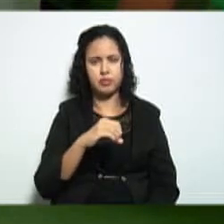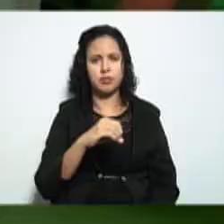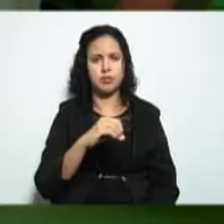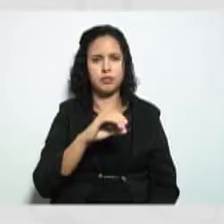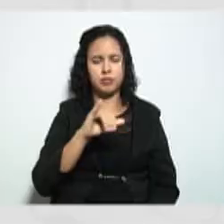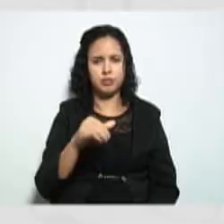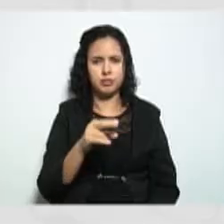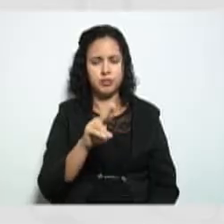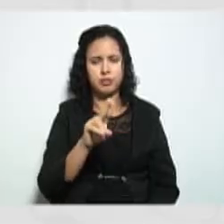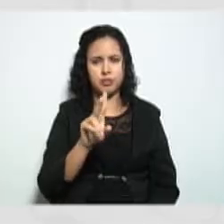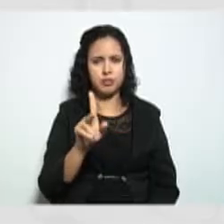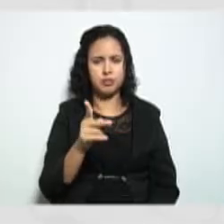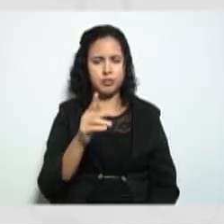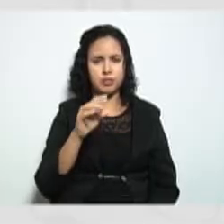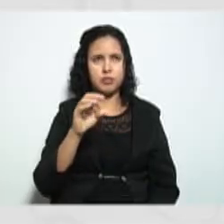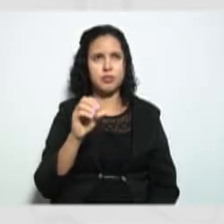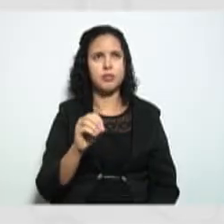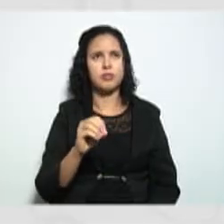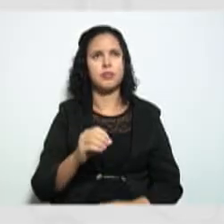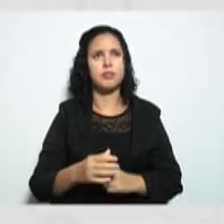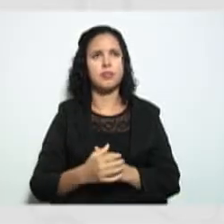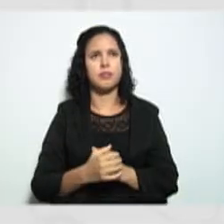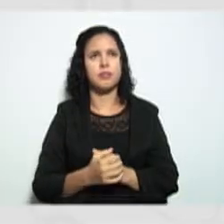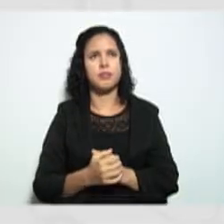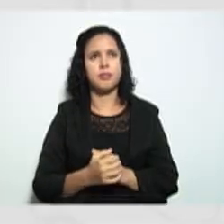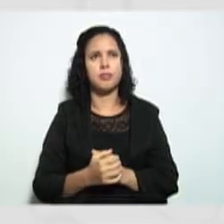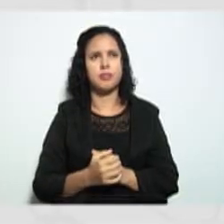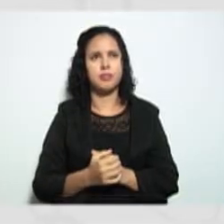23 do 5 até o dia 20 do 6, é?